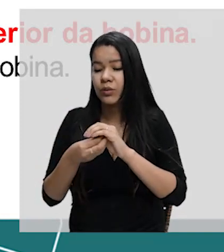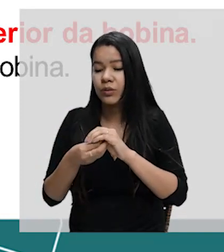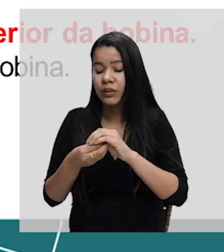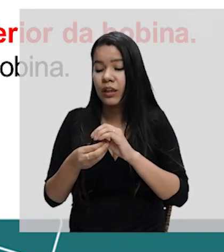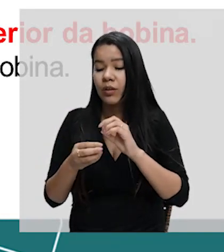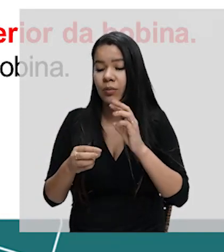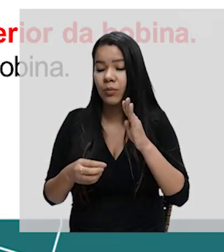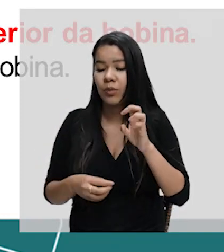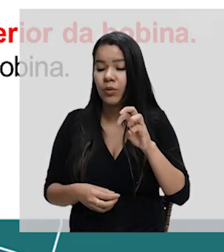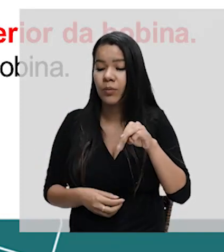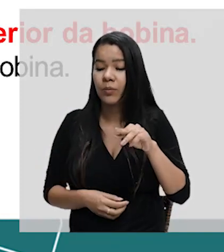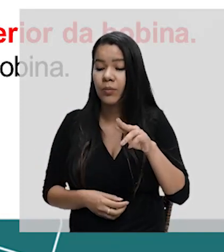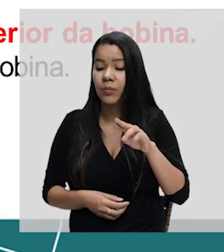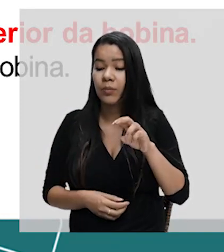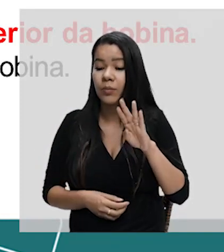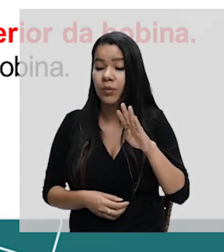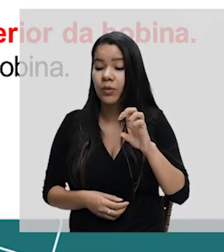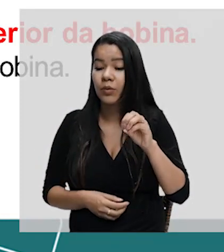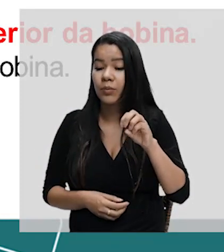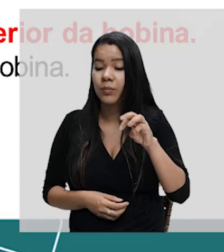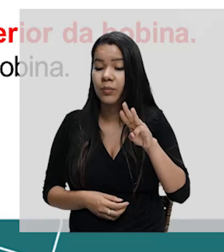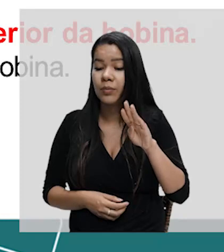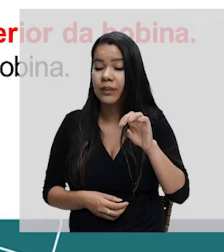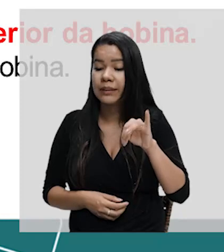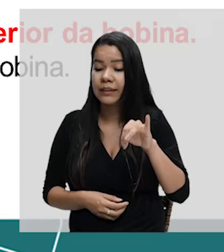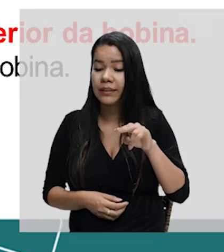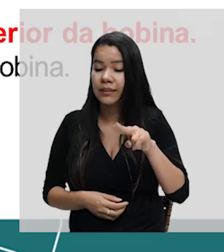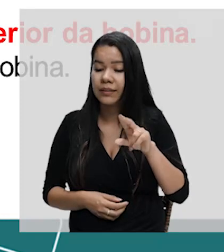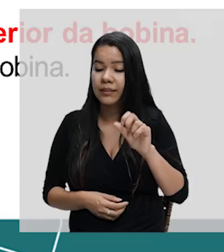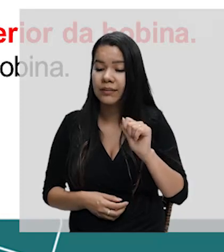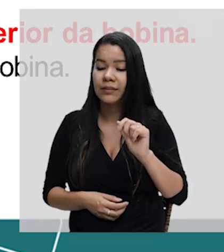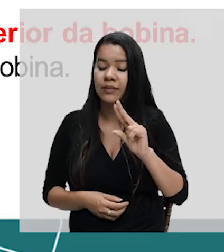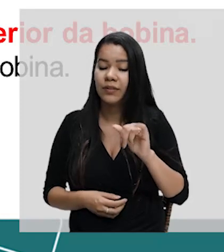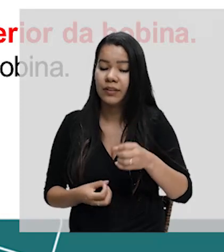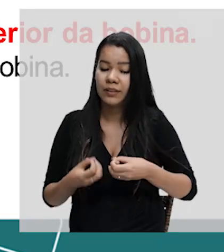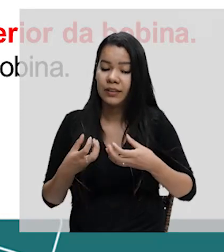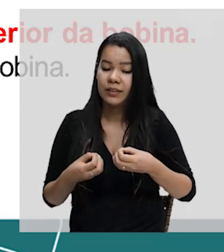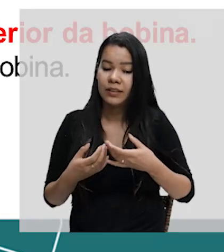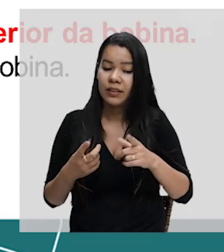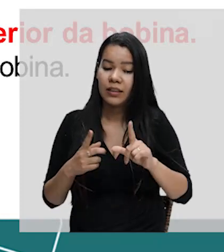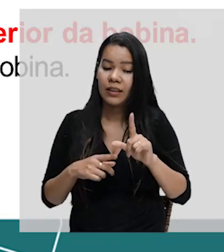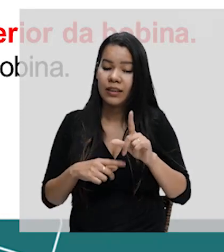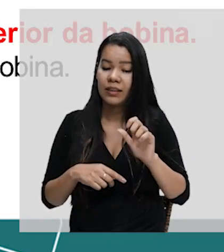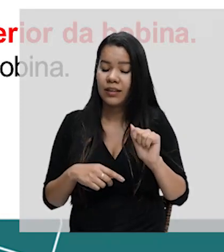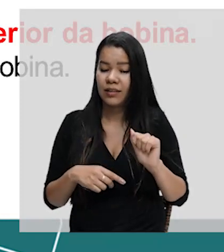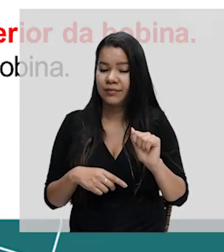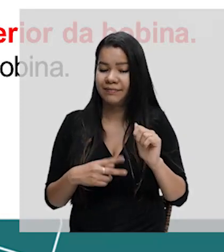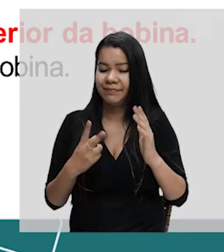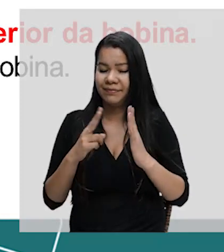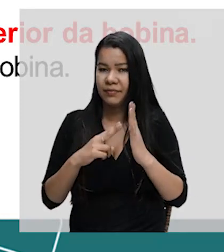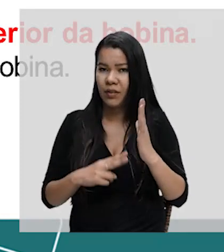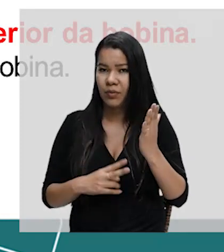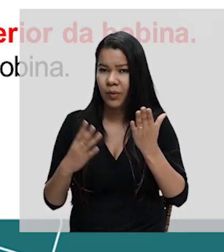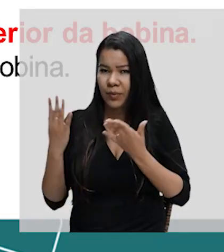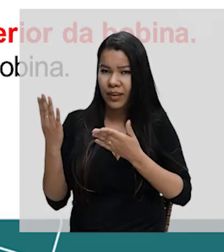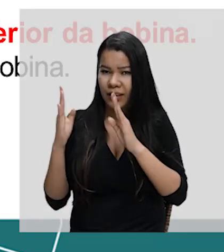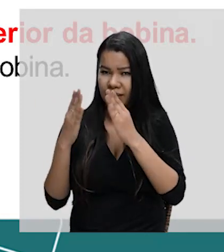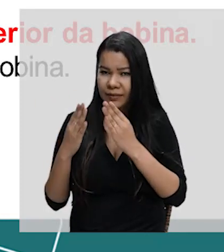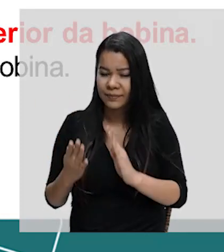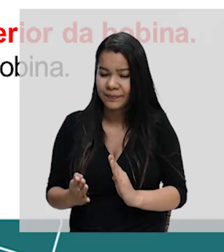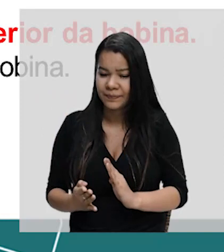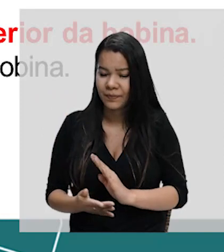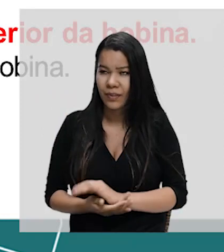vai fazer nascer ali a corrente elétrica induzida, ok? No caso da letra A, submete-se um campo de indução